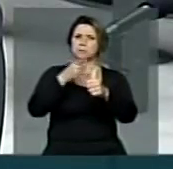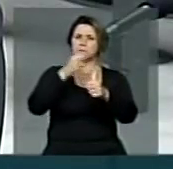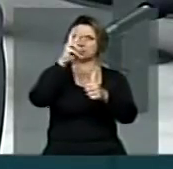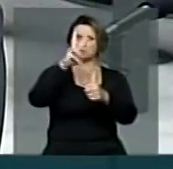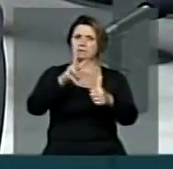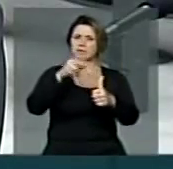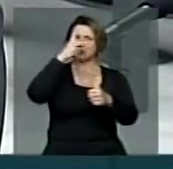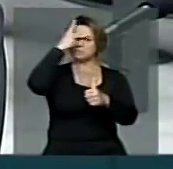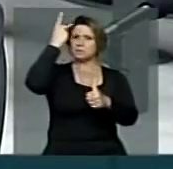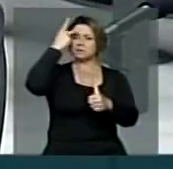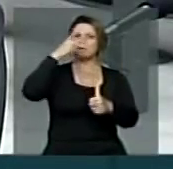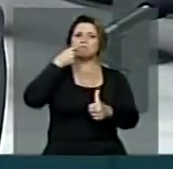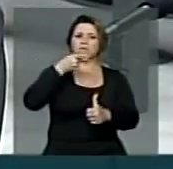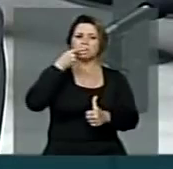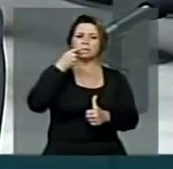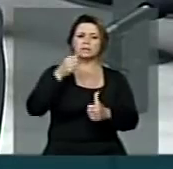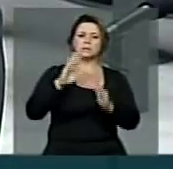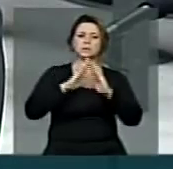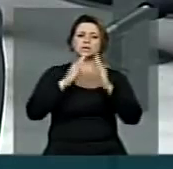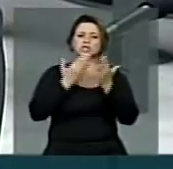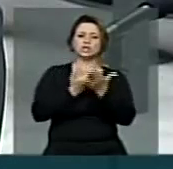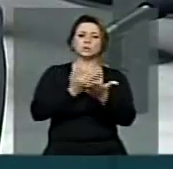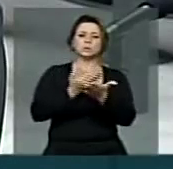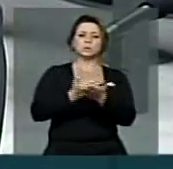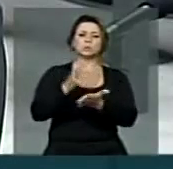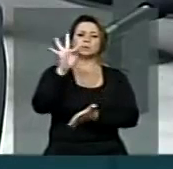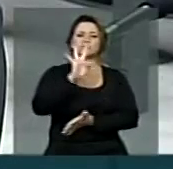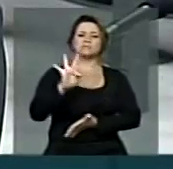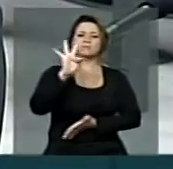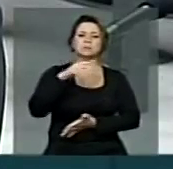alguém abordar esse tema e abordar com tanta